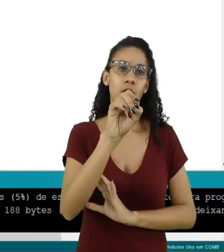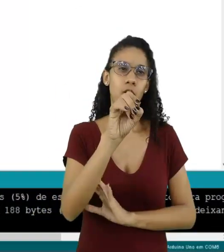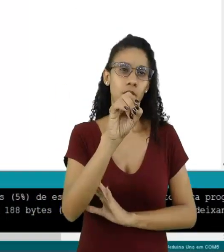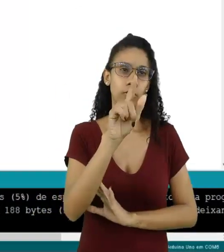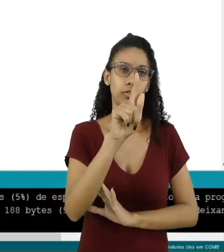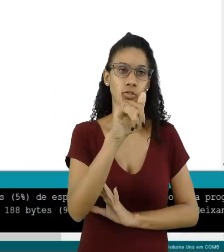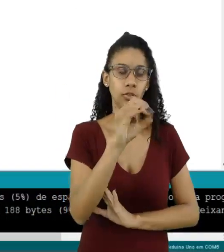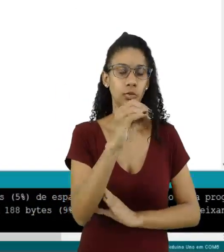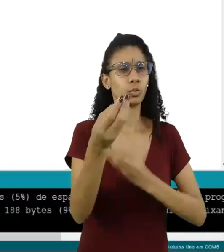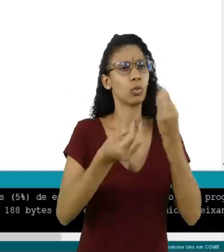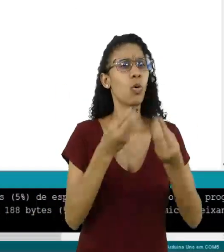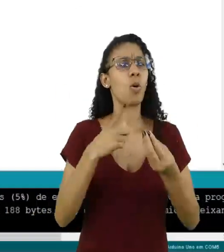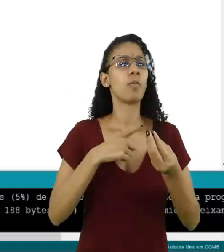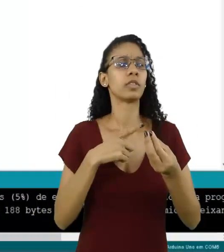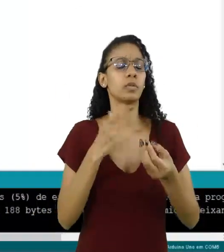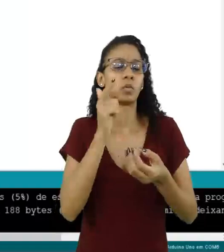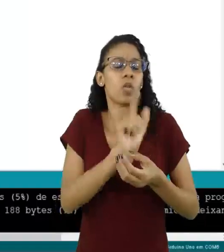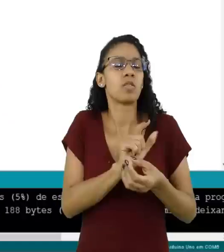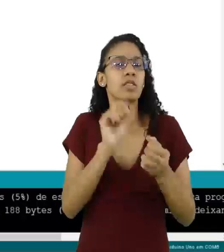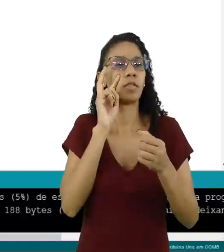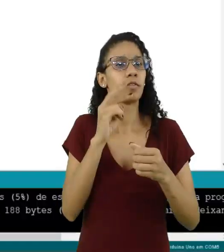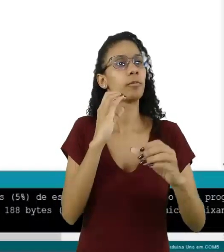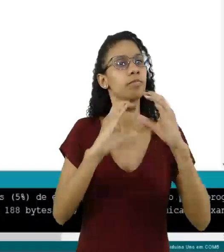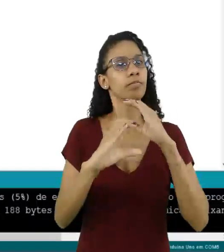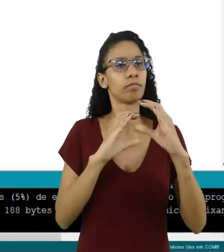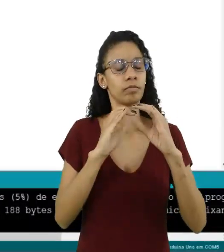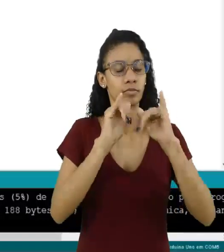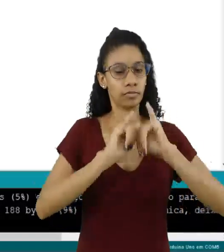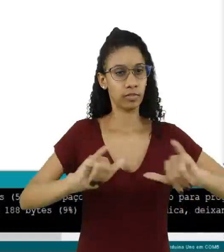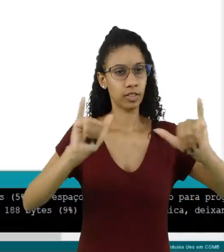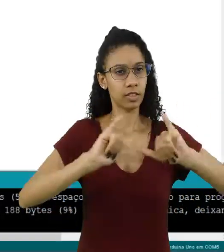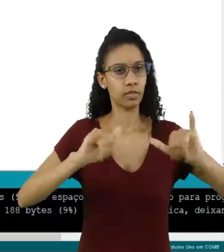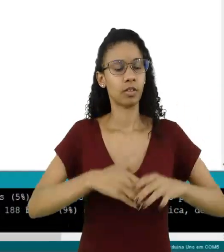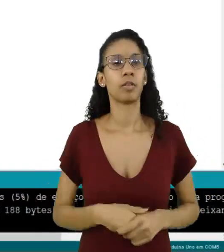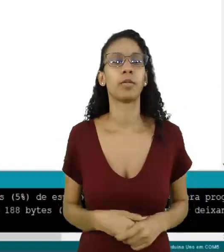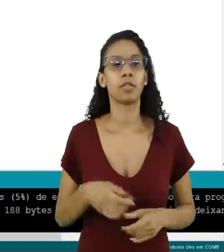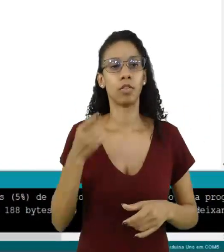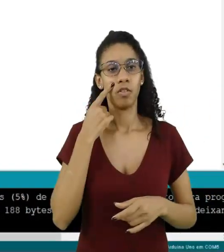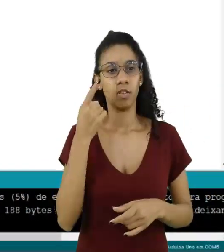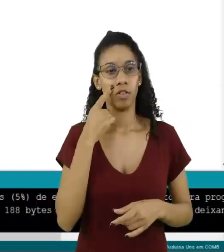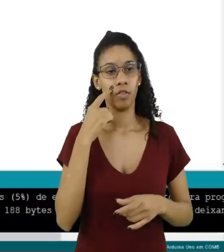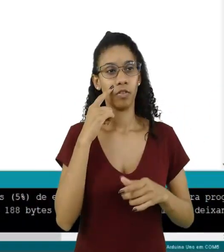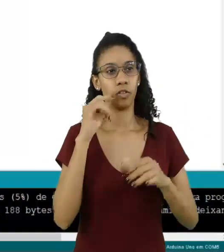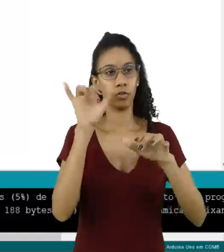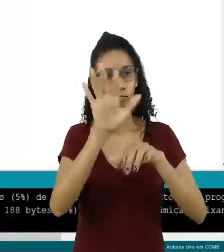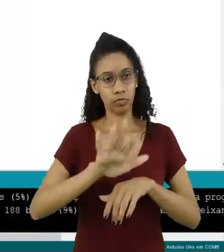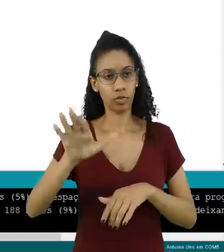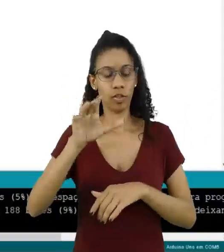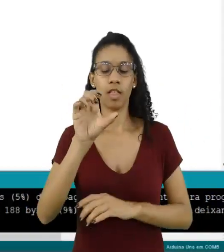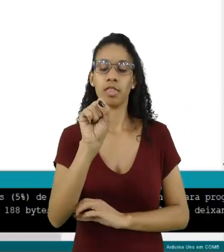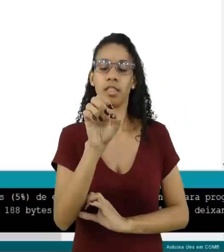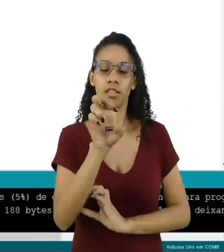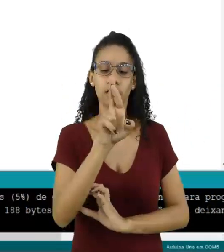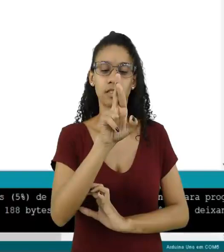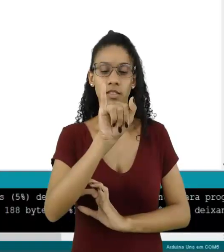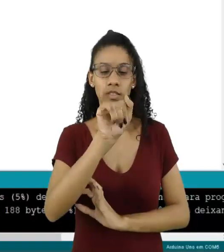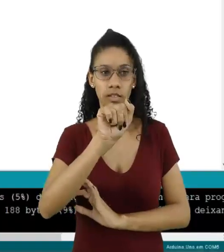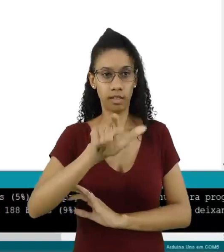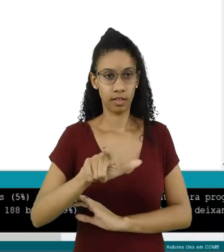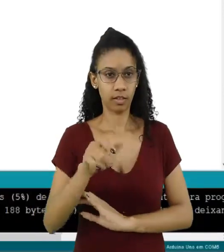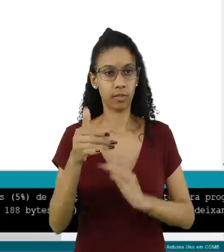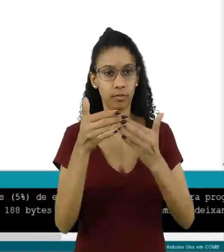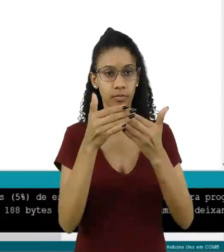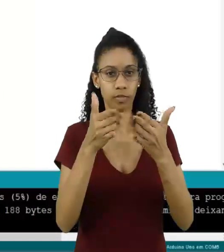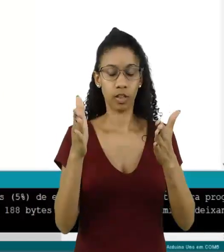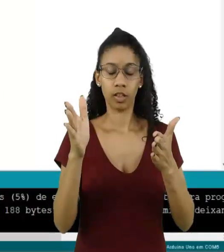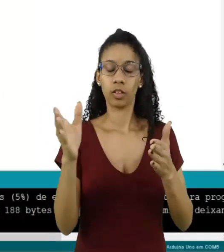analógico. Como é que eu faço para ter acesso a essas informações? Eu clico aqui, ó, no meu monitor serial, aqui em cima do lado direito.